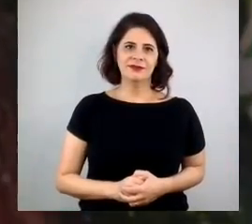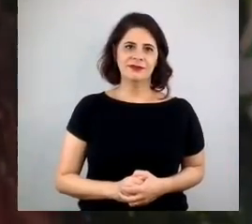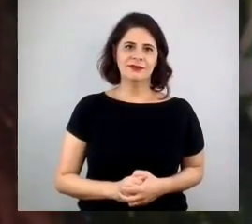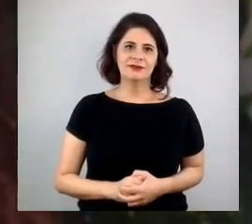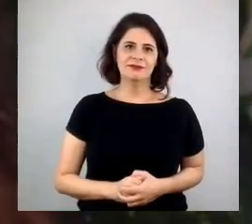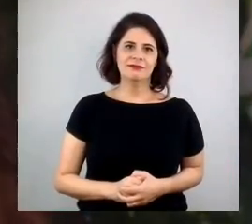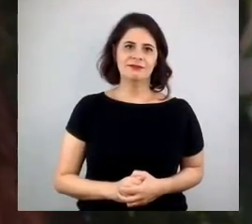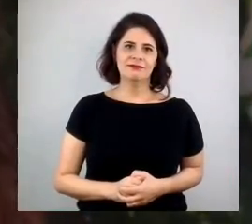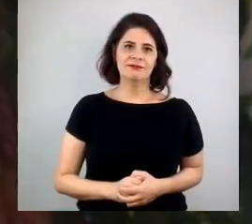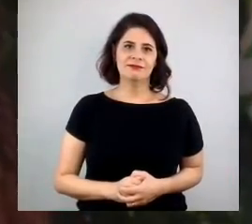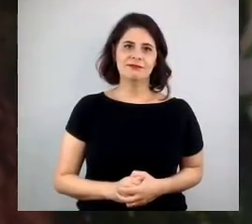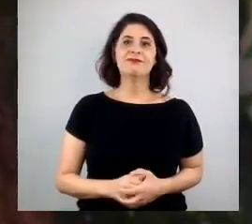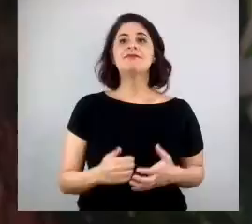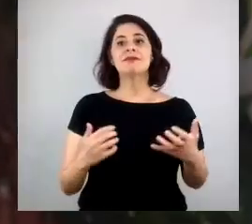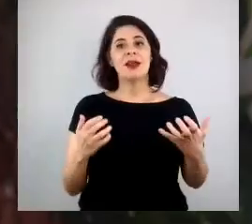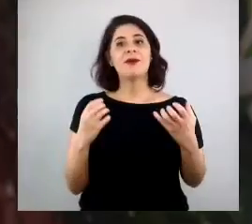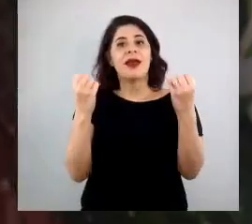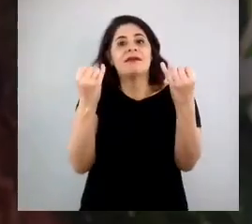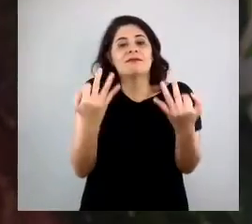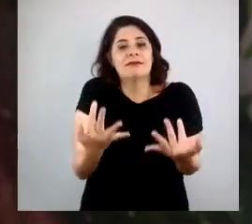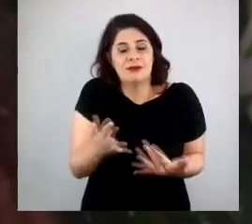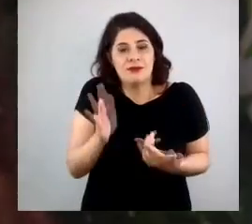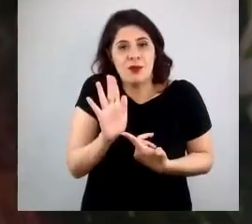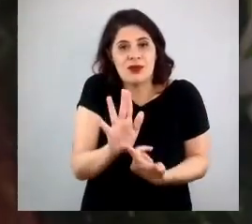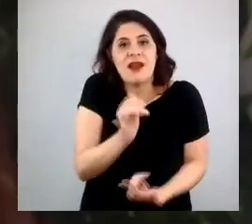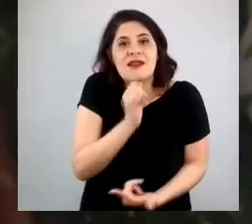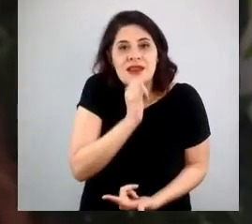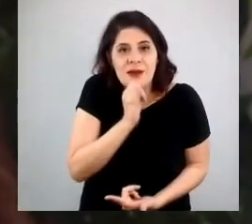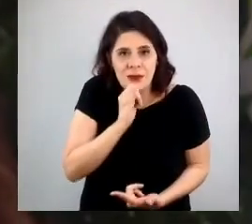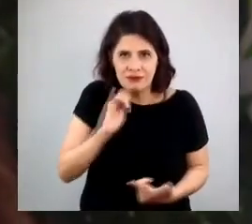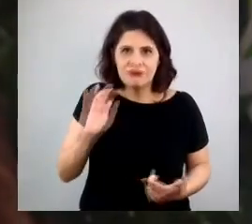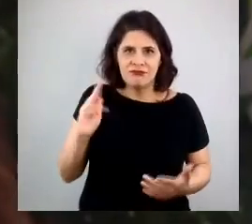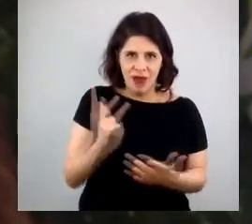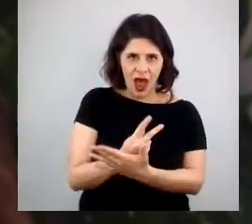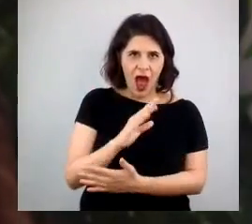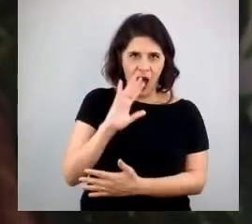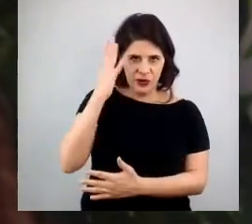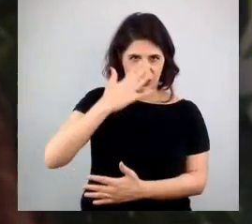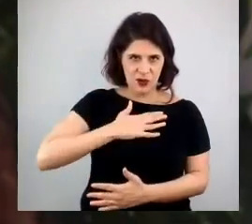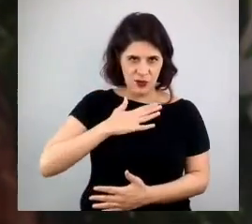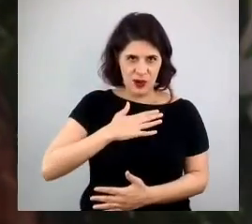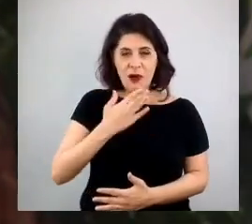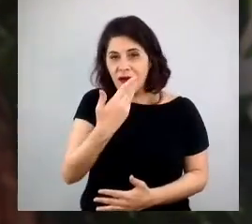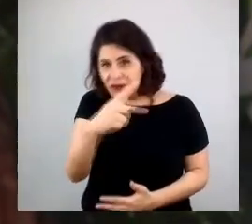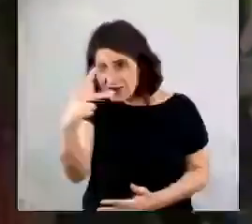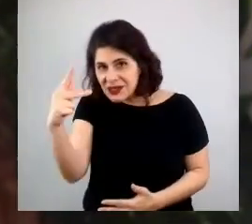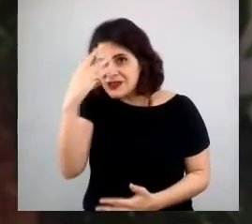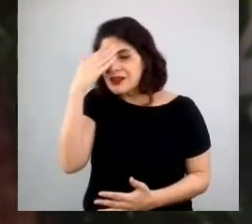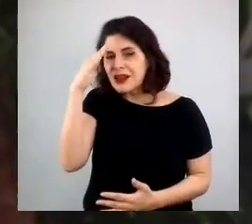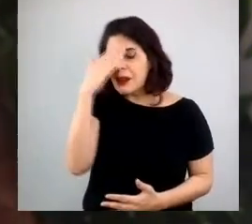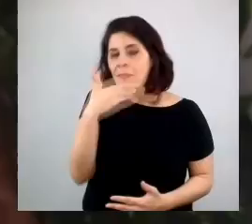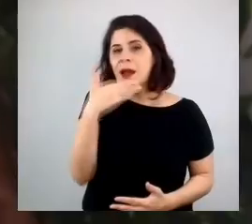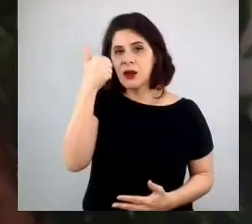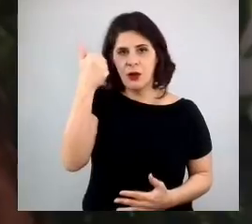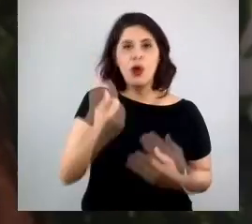exemplificar algo que aconteceu comigo recentemente, para poder vocês entenderem melhor o que eu estou falando, dessa educação.